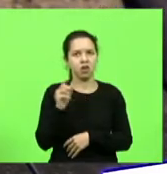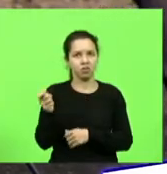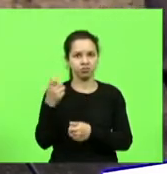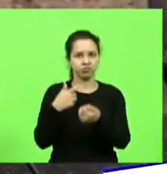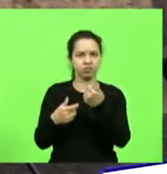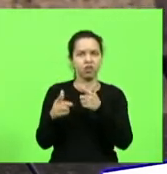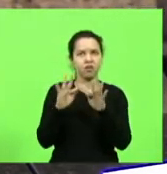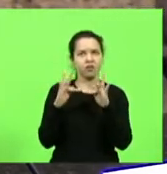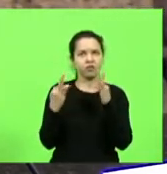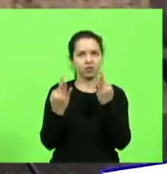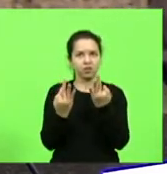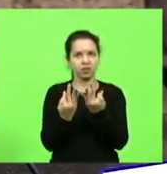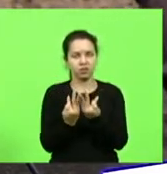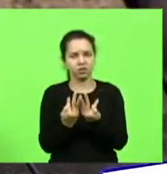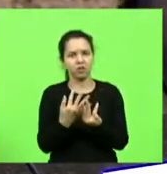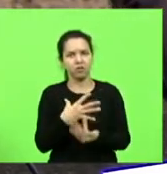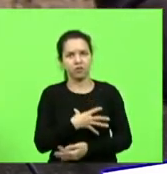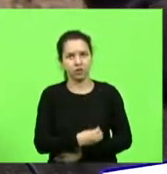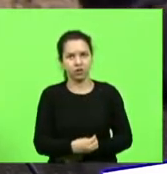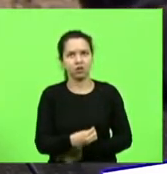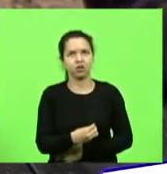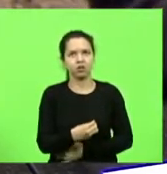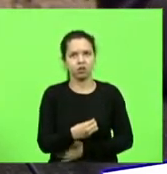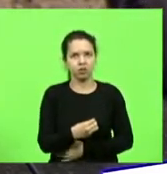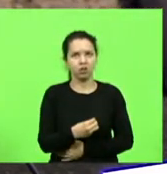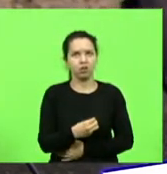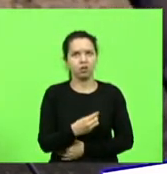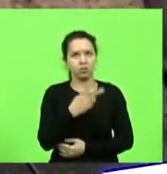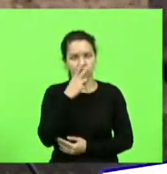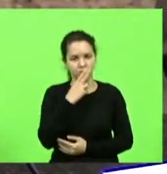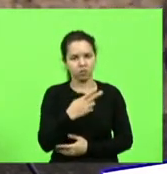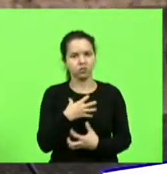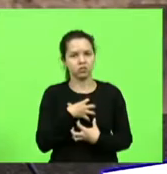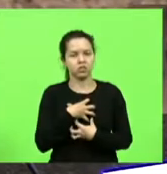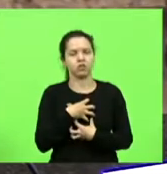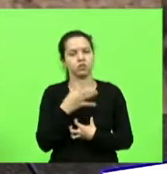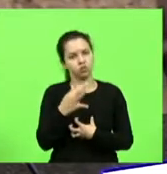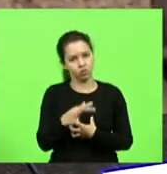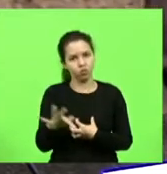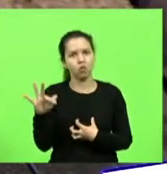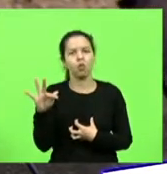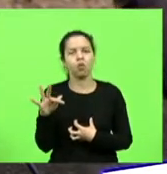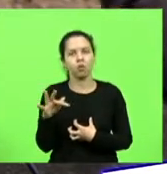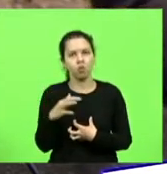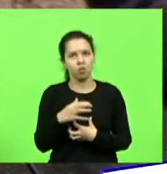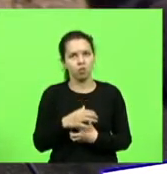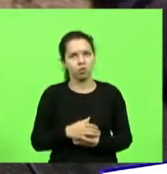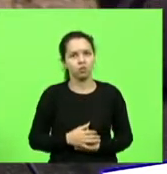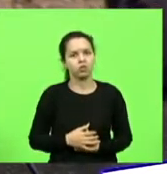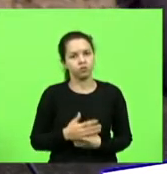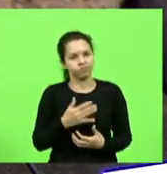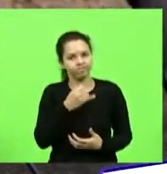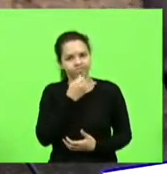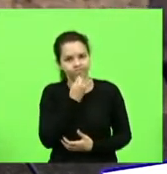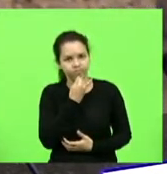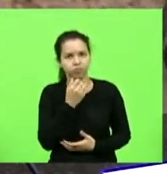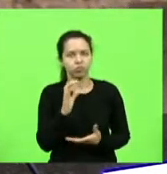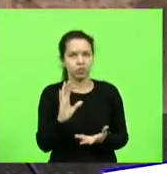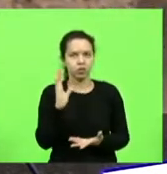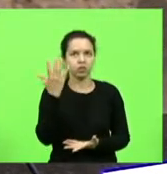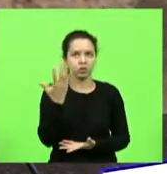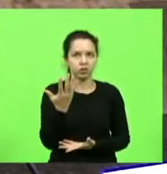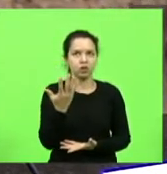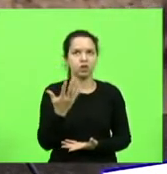sendo filho, deve ser algo muito doloroso, então lamento muito pelo fato, deputado, e tenho